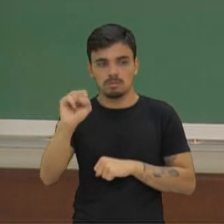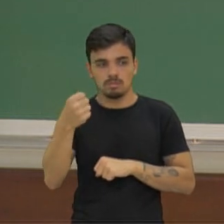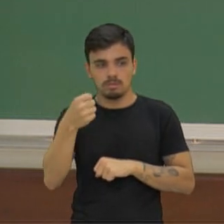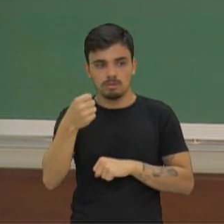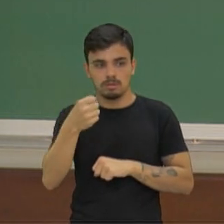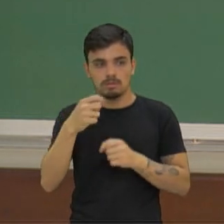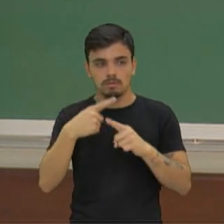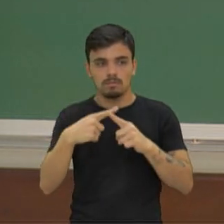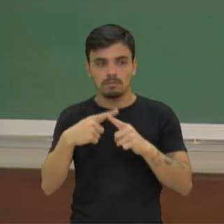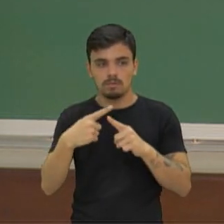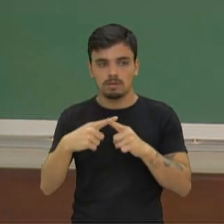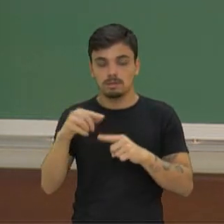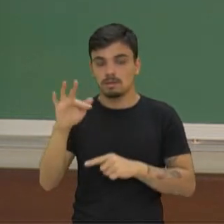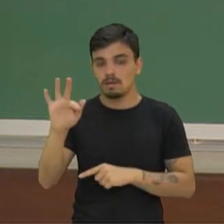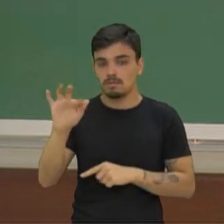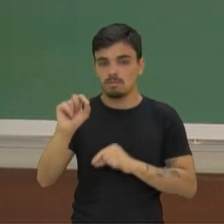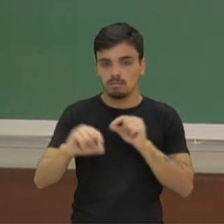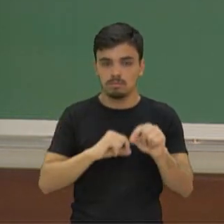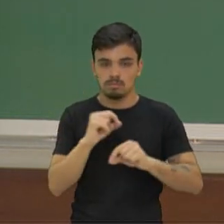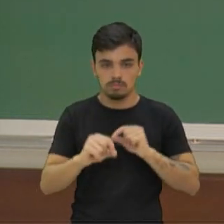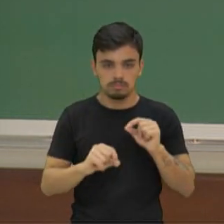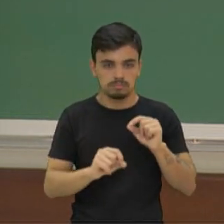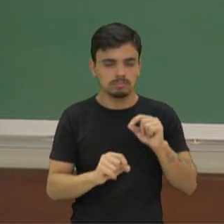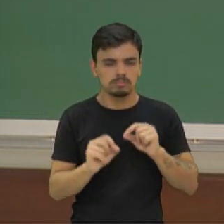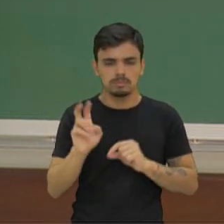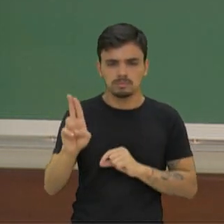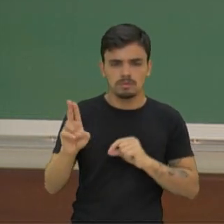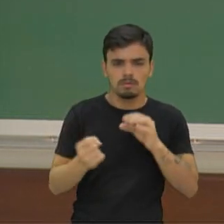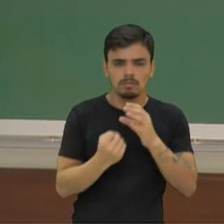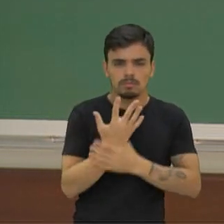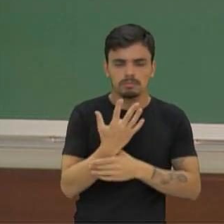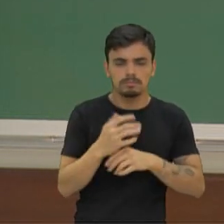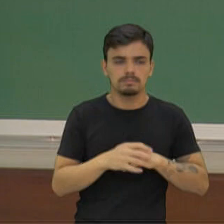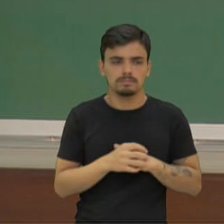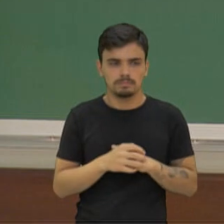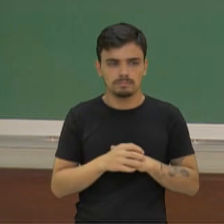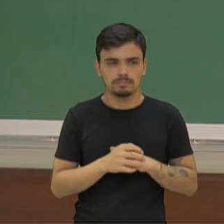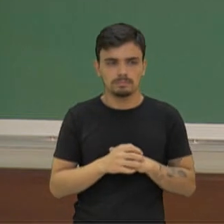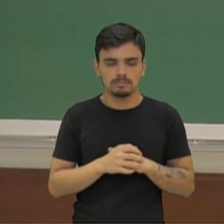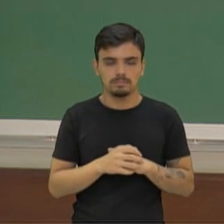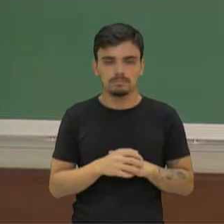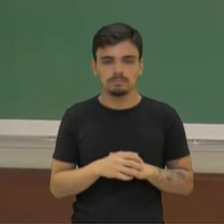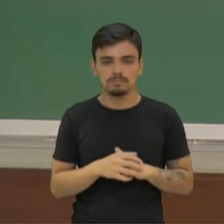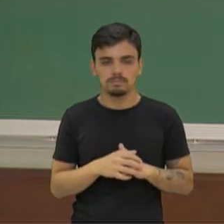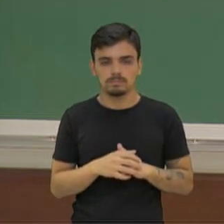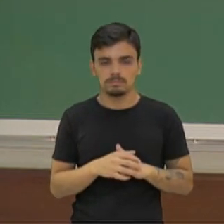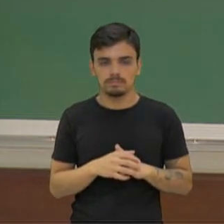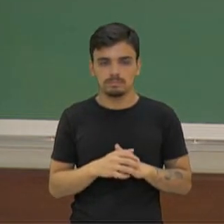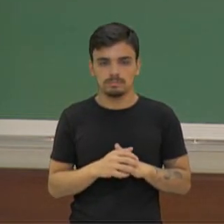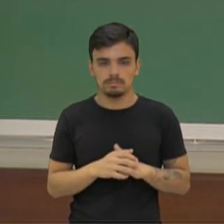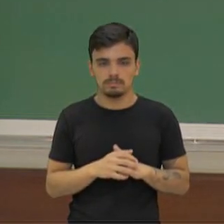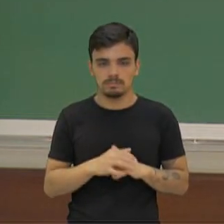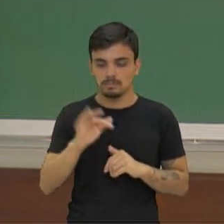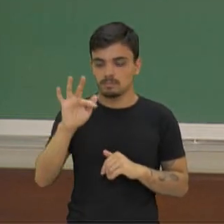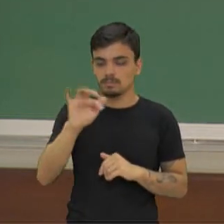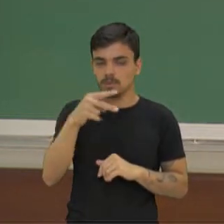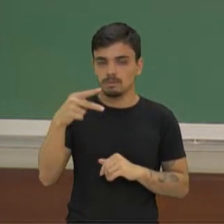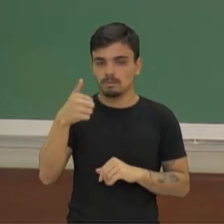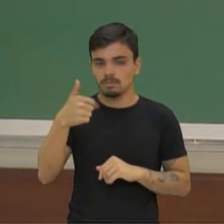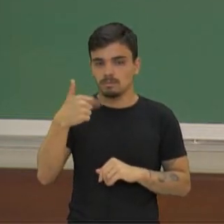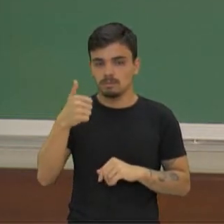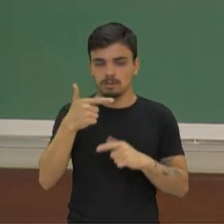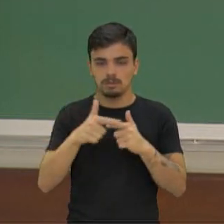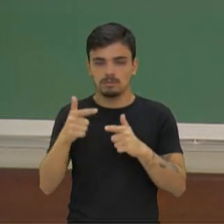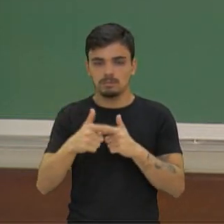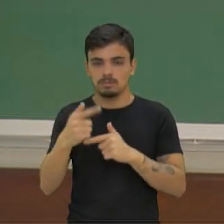A tensão UF, que é a tensão da fonte, 4,8 que é a resistência equivalente, vezes F. Eu vou ter que F é igual a 12 divididos